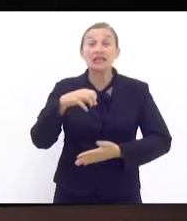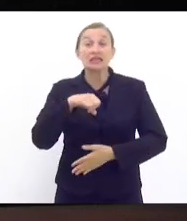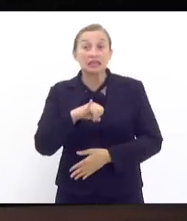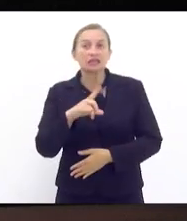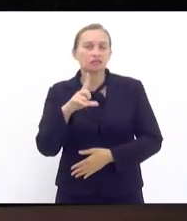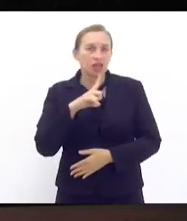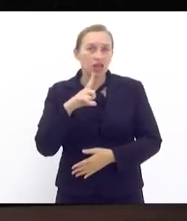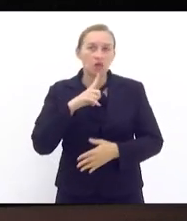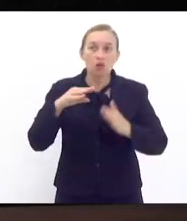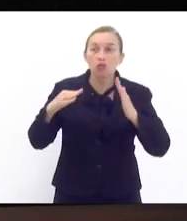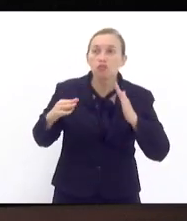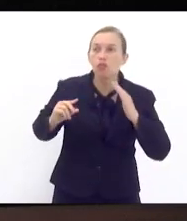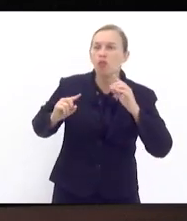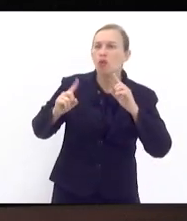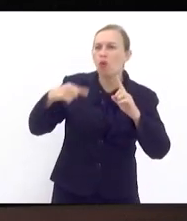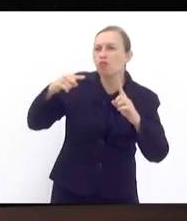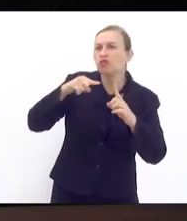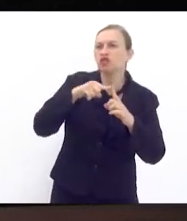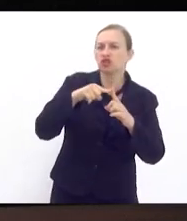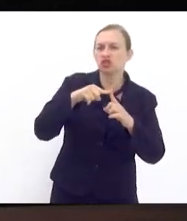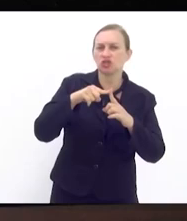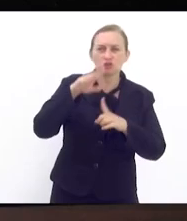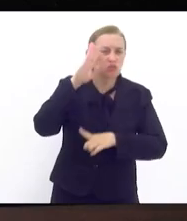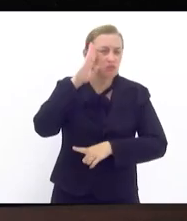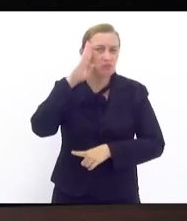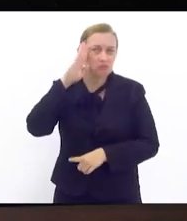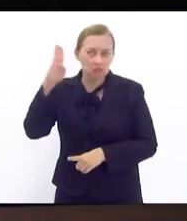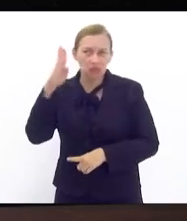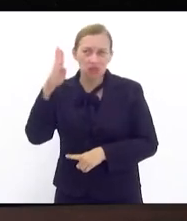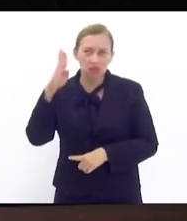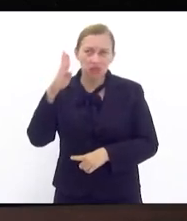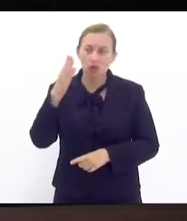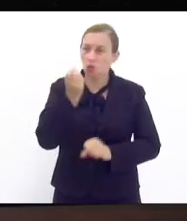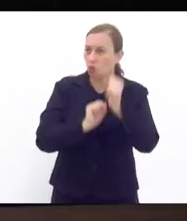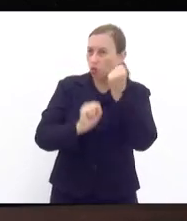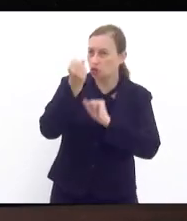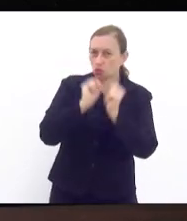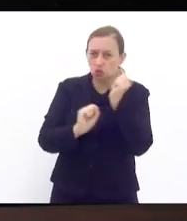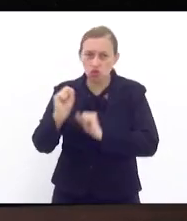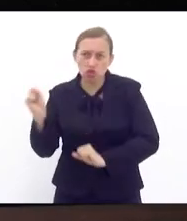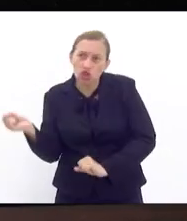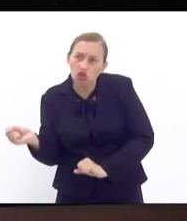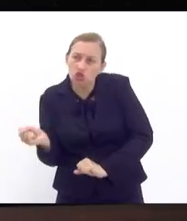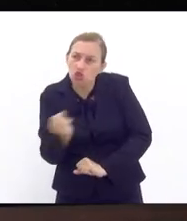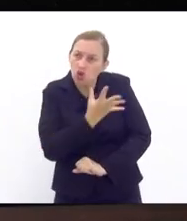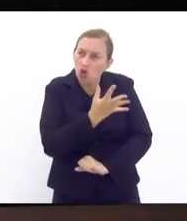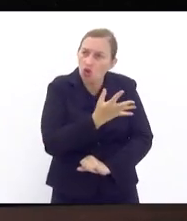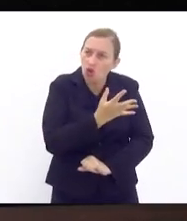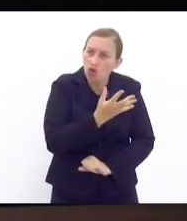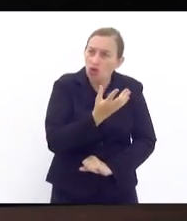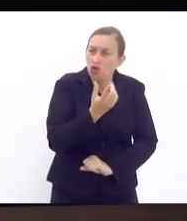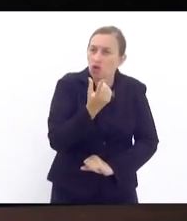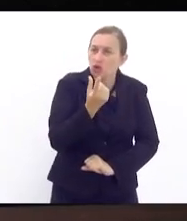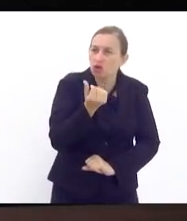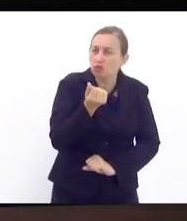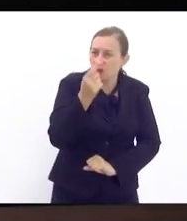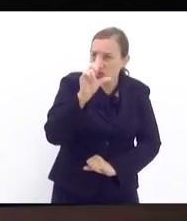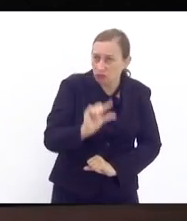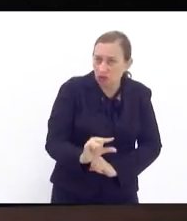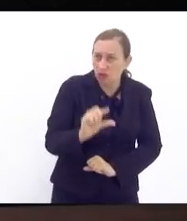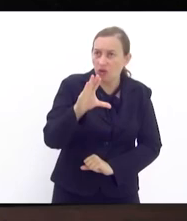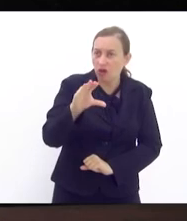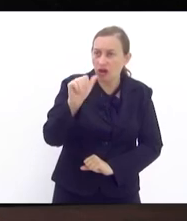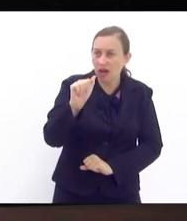como meta e prioridades por uma indústria moderna e de baixo carbono, a gente